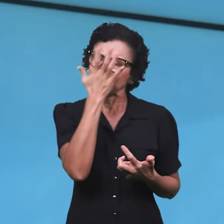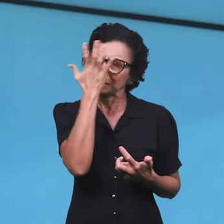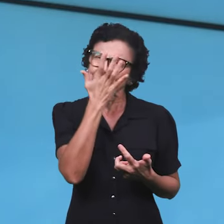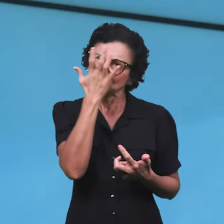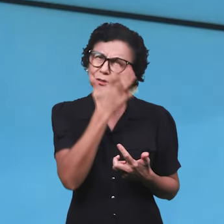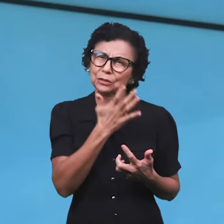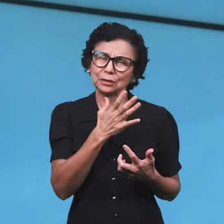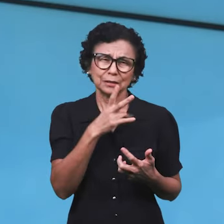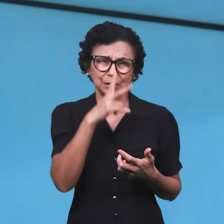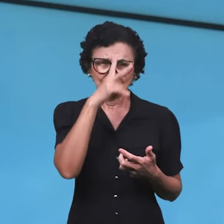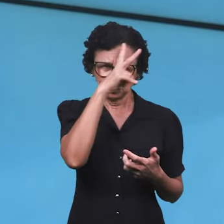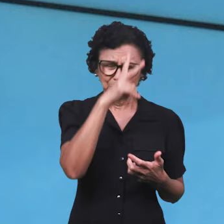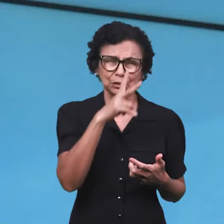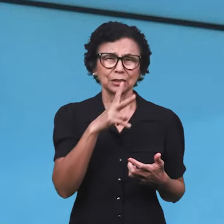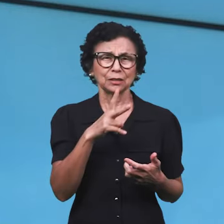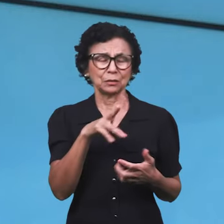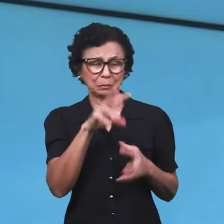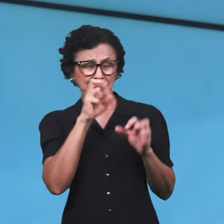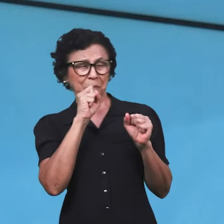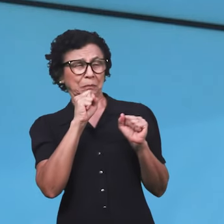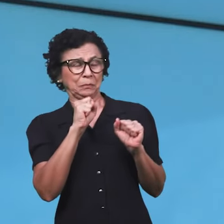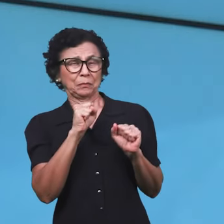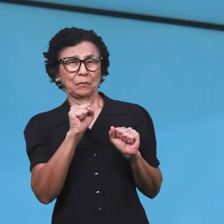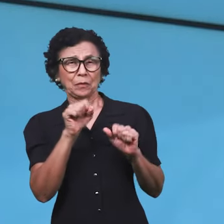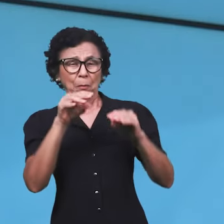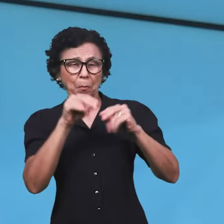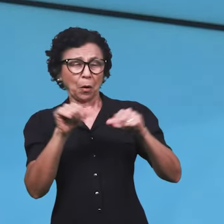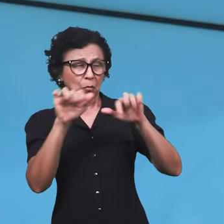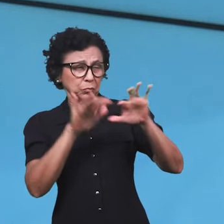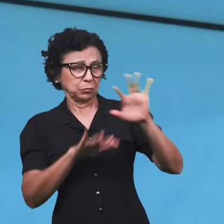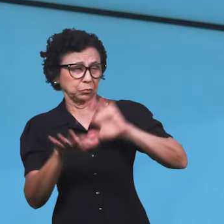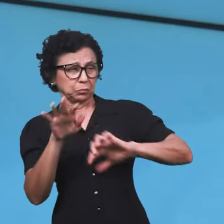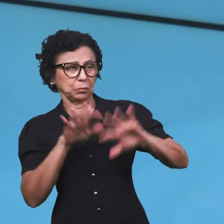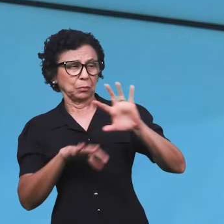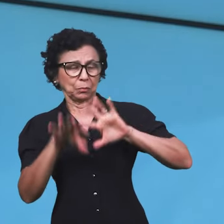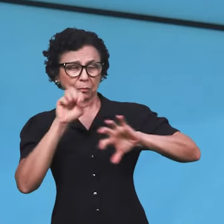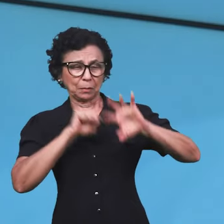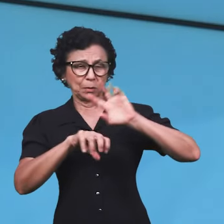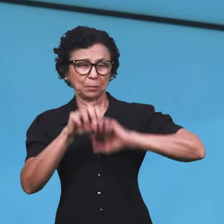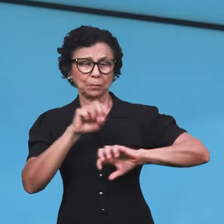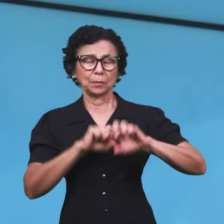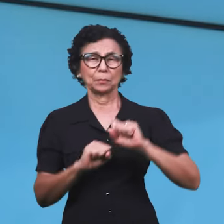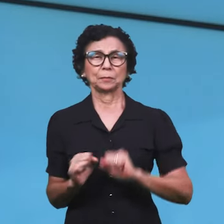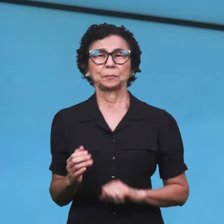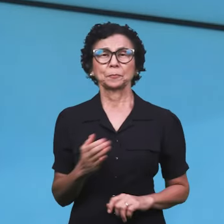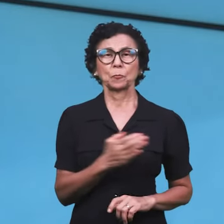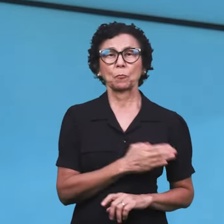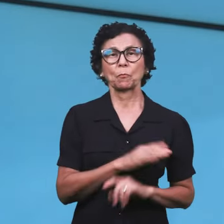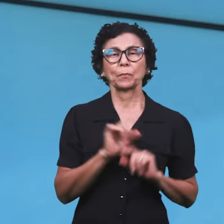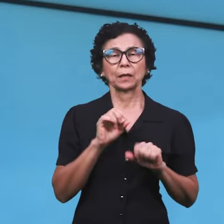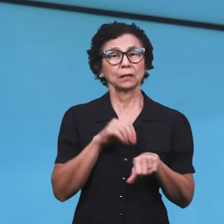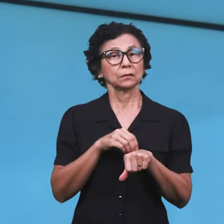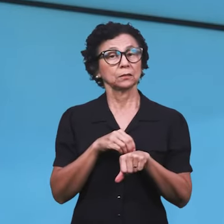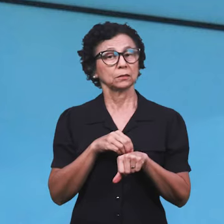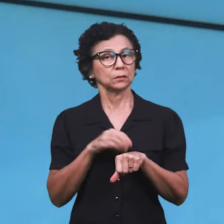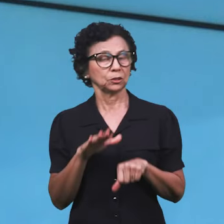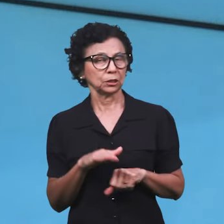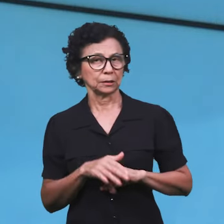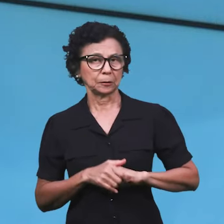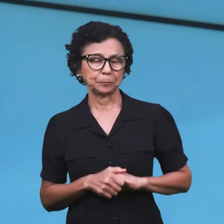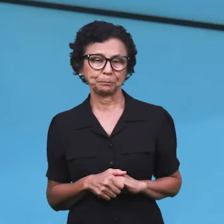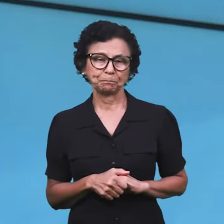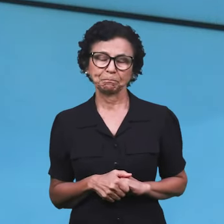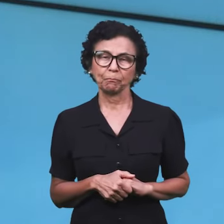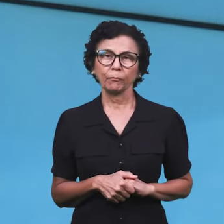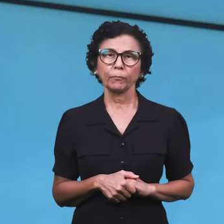é o mofo, é a poeira. O que a gente tem que deixar assim de recado para os pais é que, independente